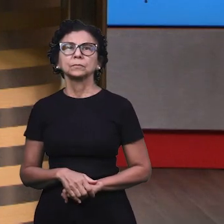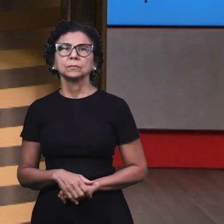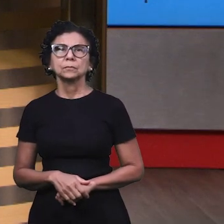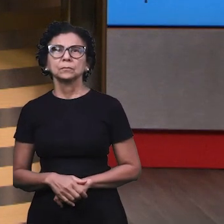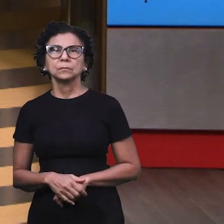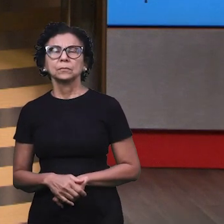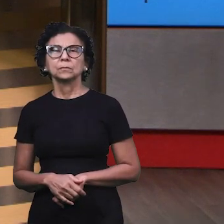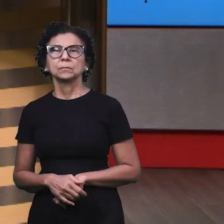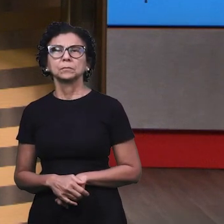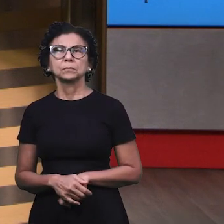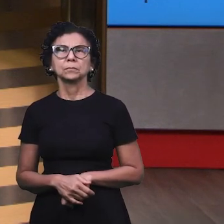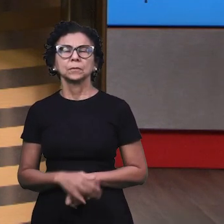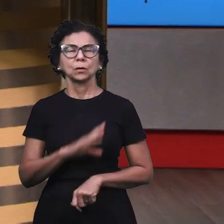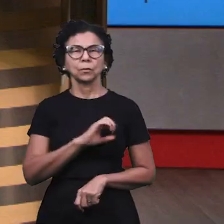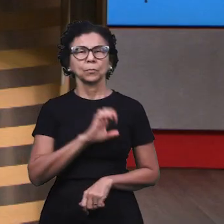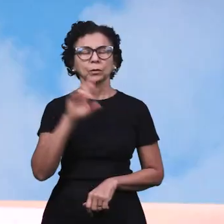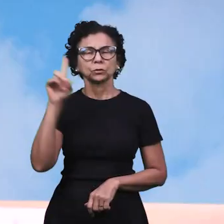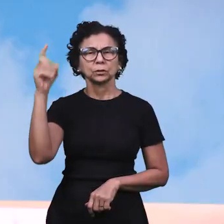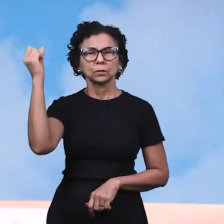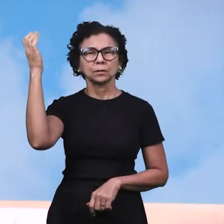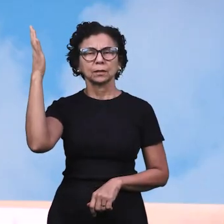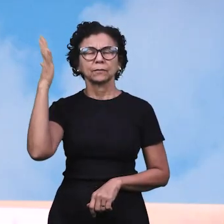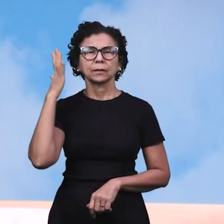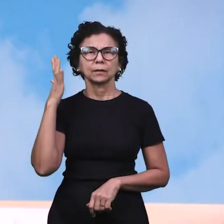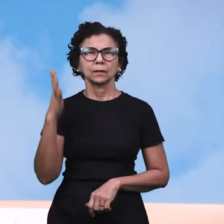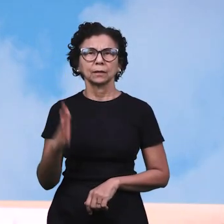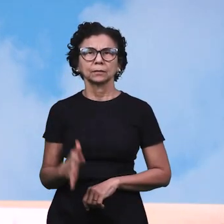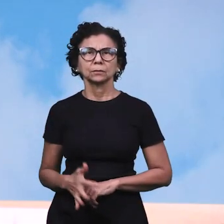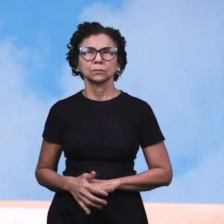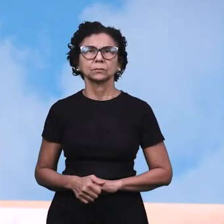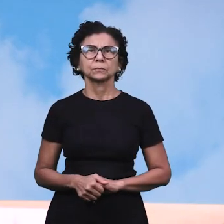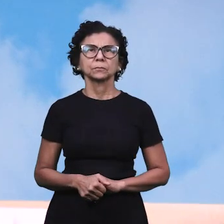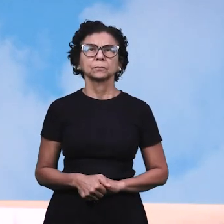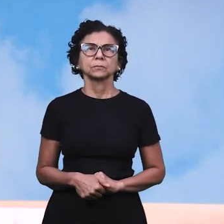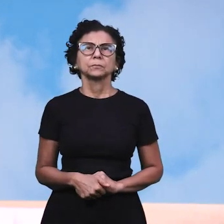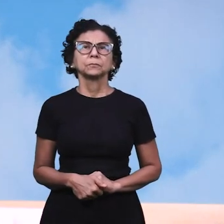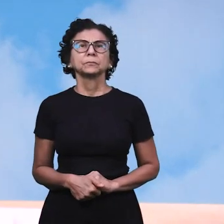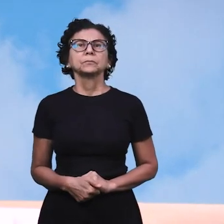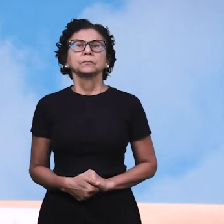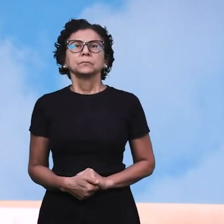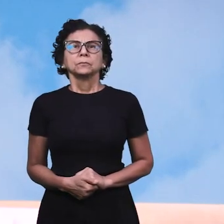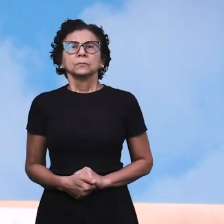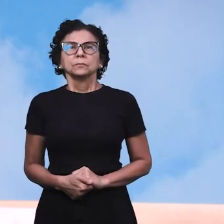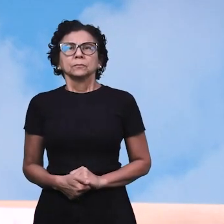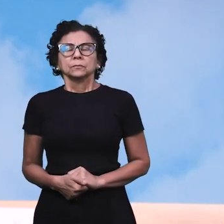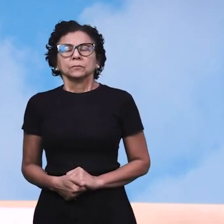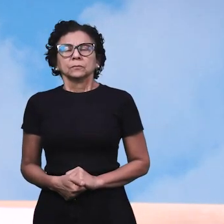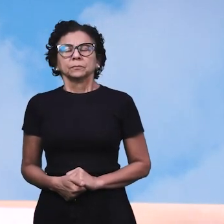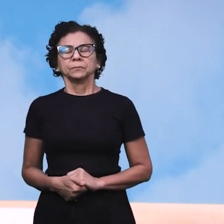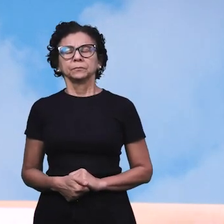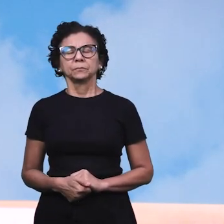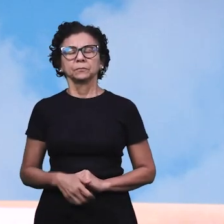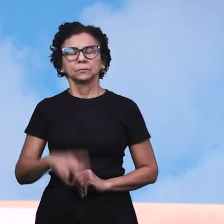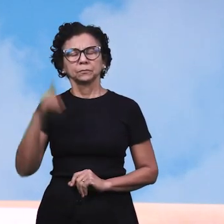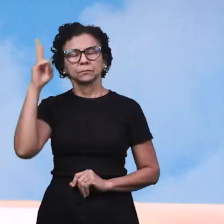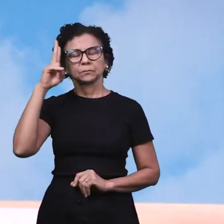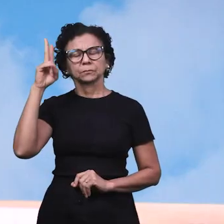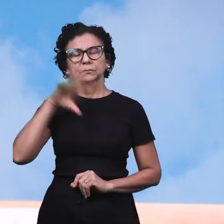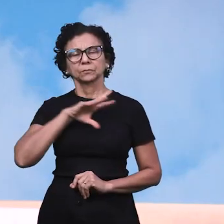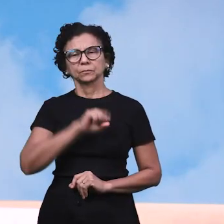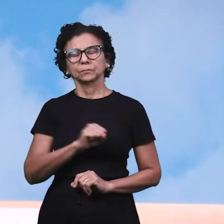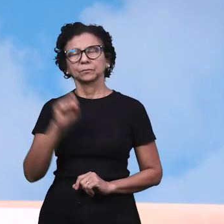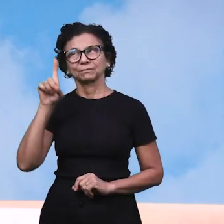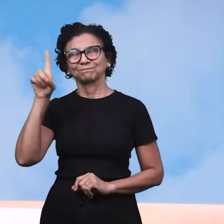de Deus revelado. O amor de Deus, ele tem que ser revelado. Revelado. É a história do amor de Deus revelada. Vamos deixar para o